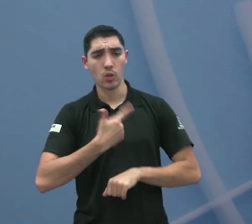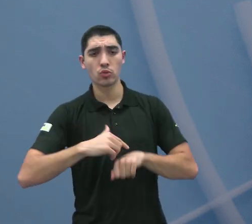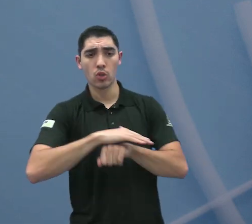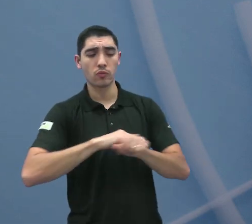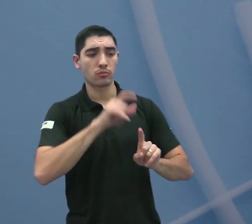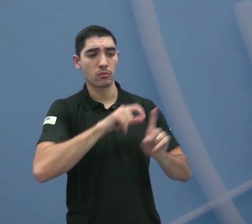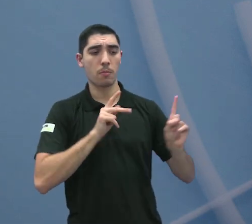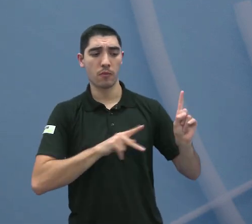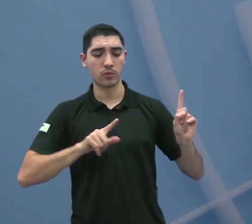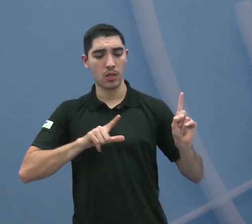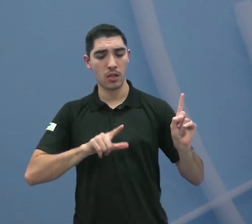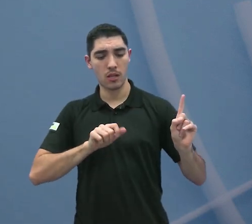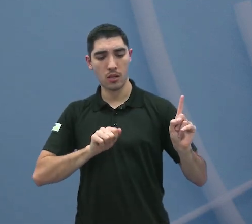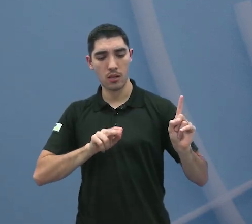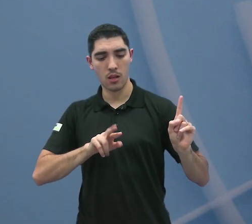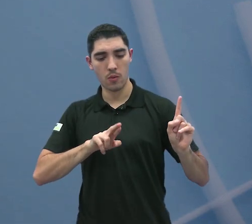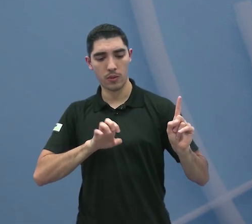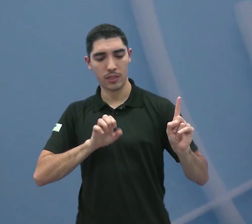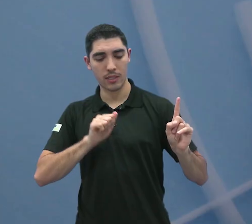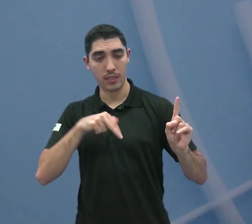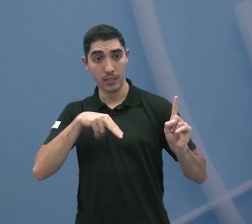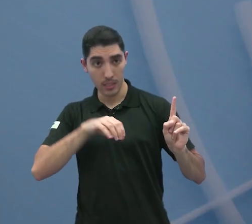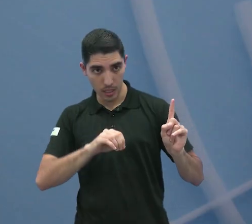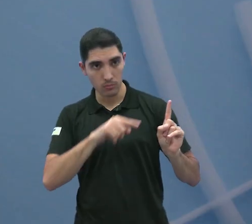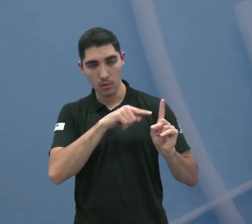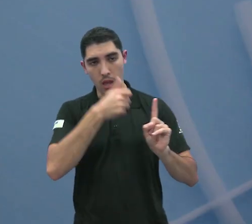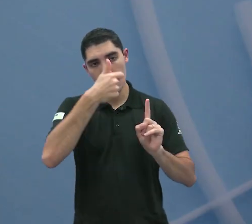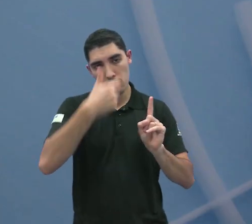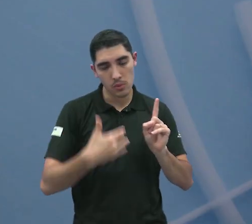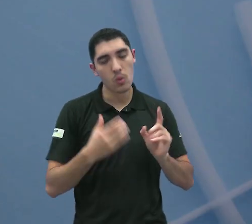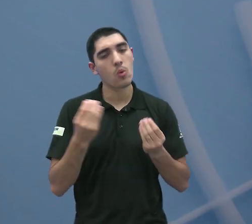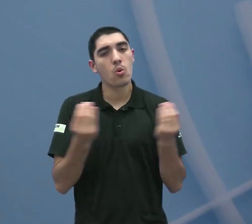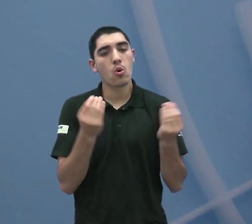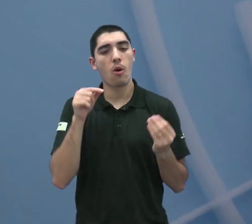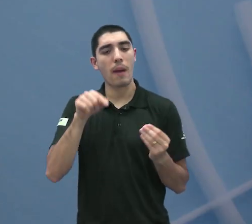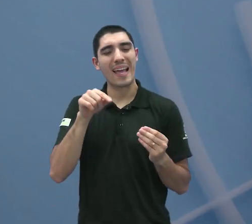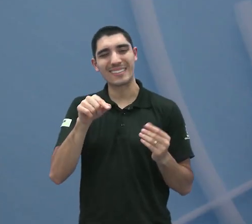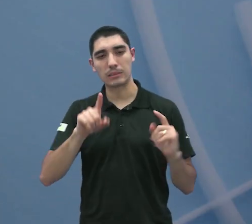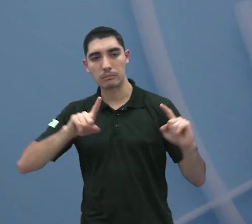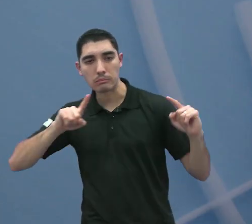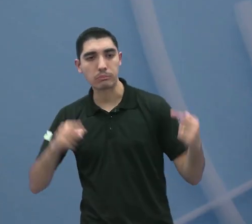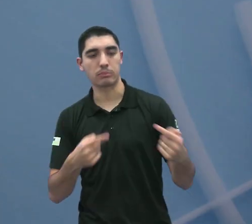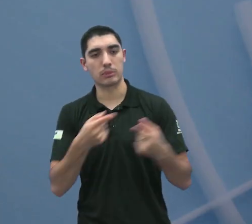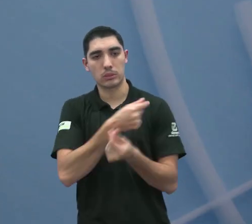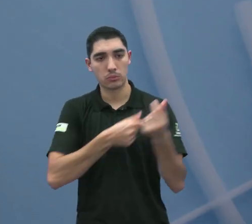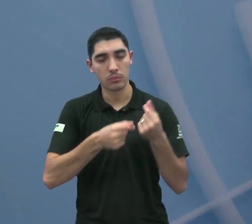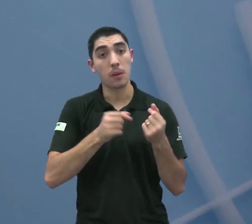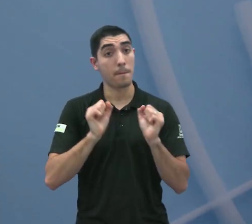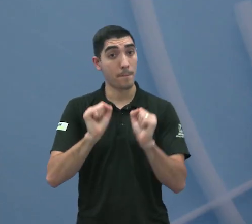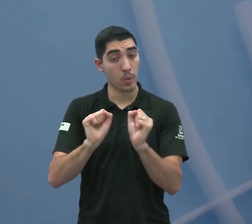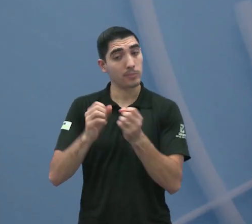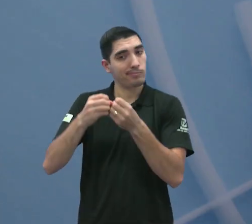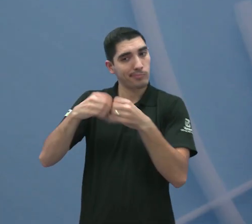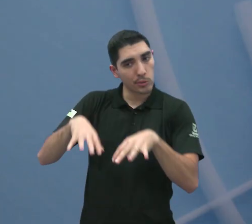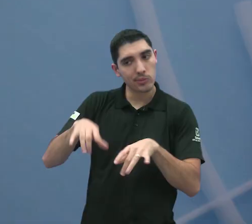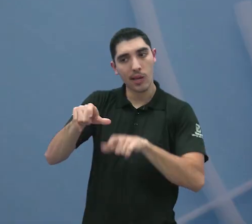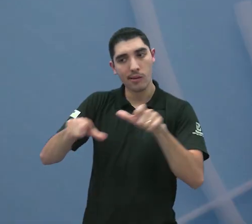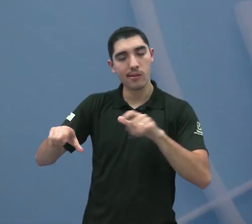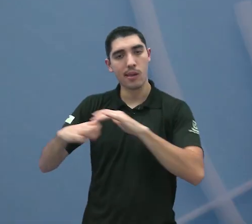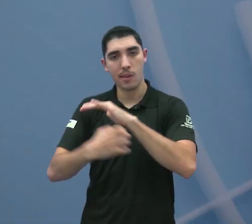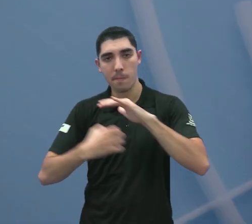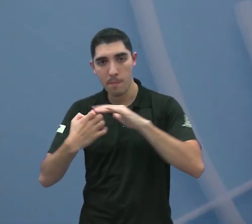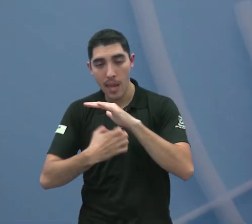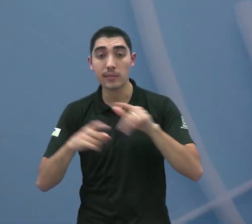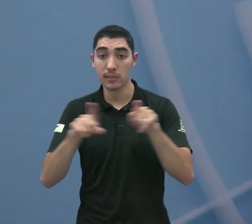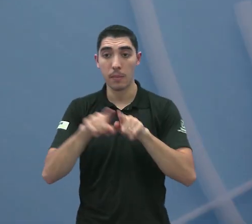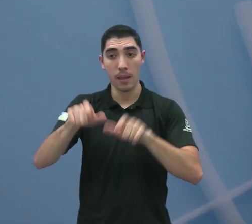Laureano Rosa, que explicou como essas disputas econômicas afetam as empresas da cidade e também o